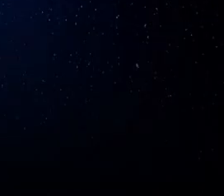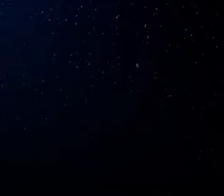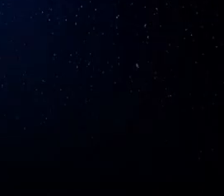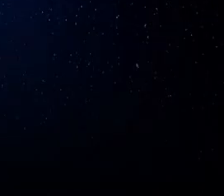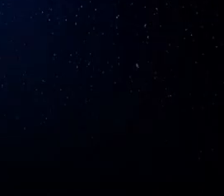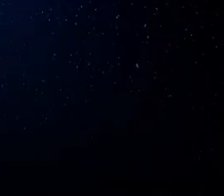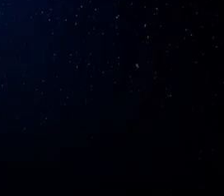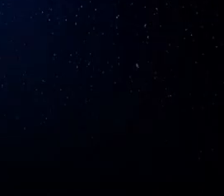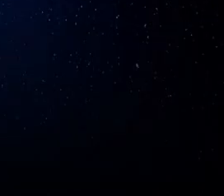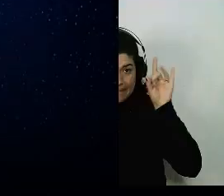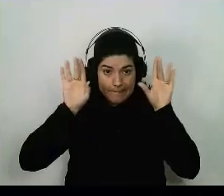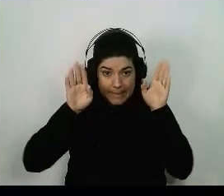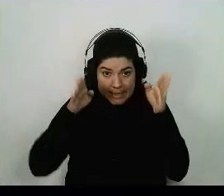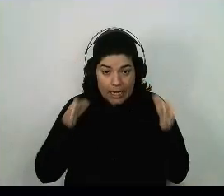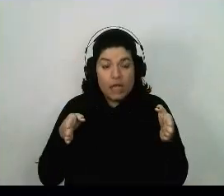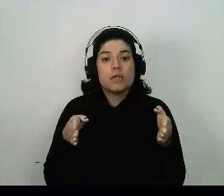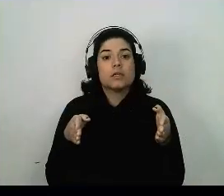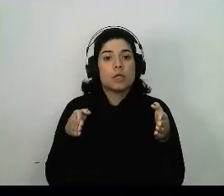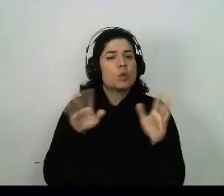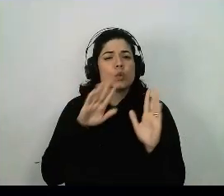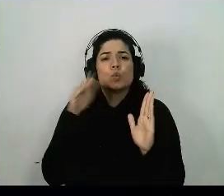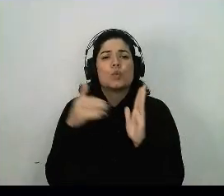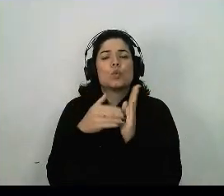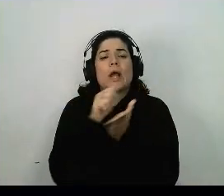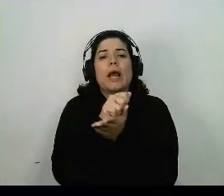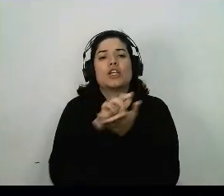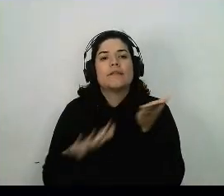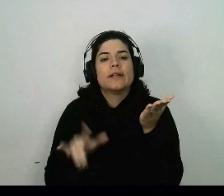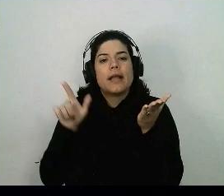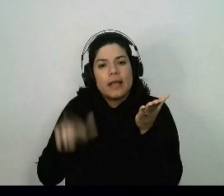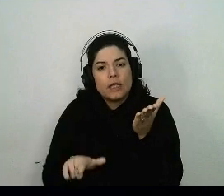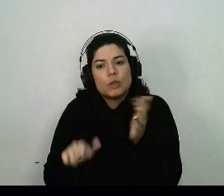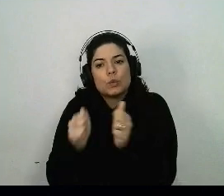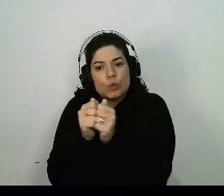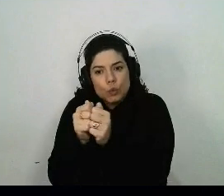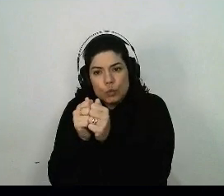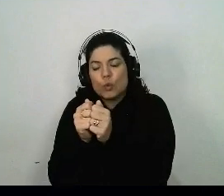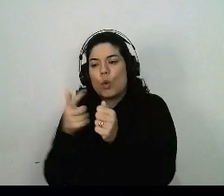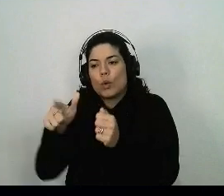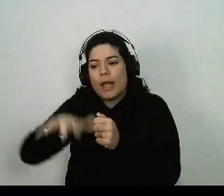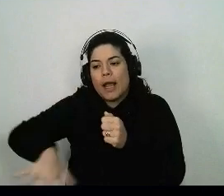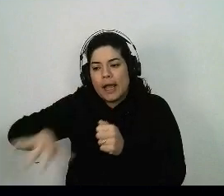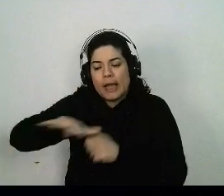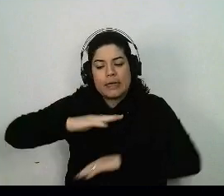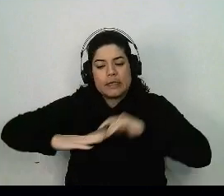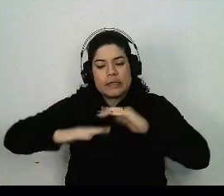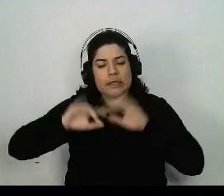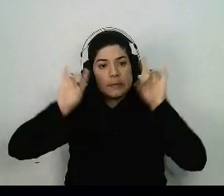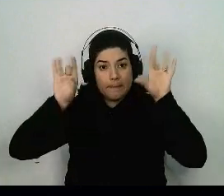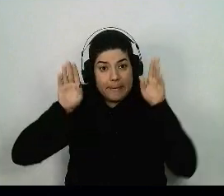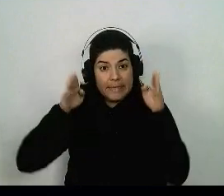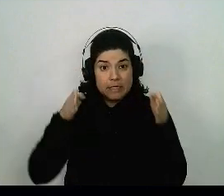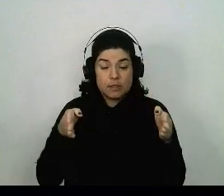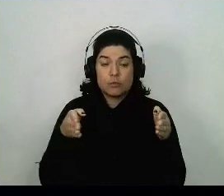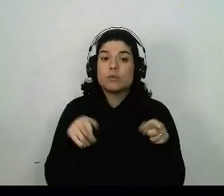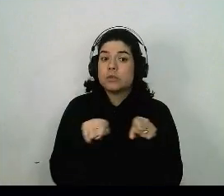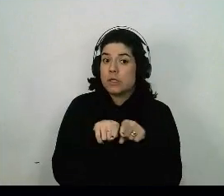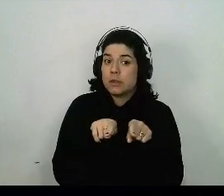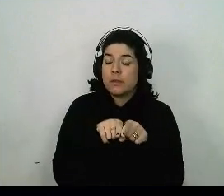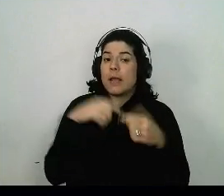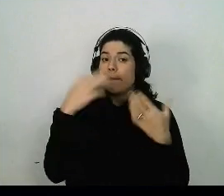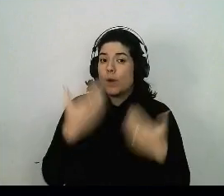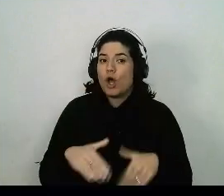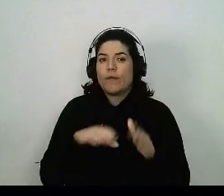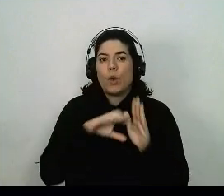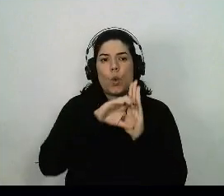parte. Então, todas essas atividades aqui, elas são cross áreas de especialização, tá? Então, outra coisa aqui é prova de conceito, MVPs, então